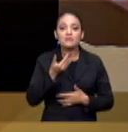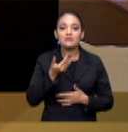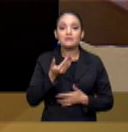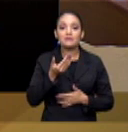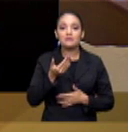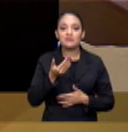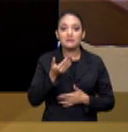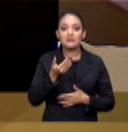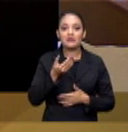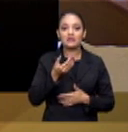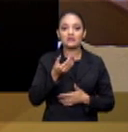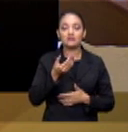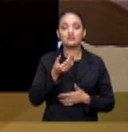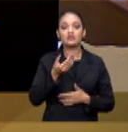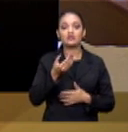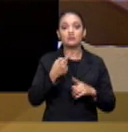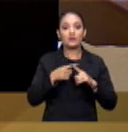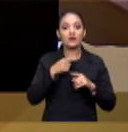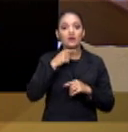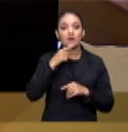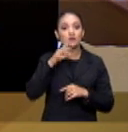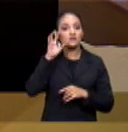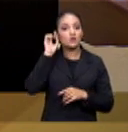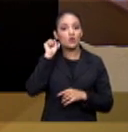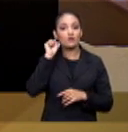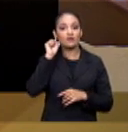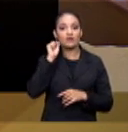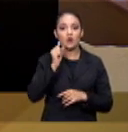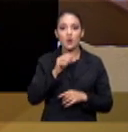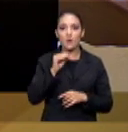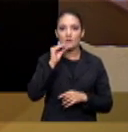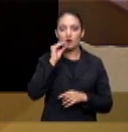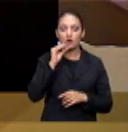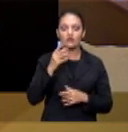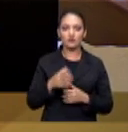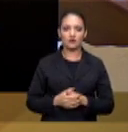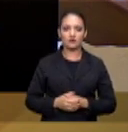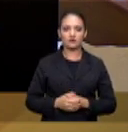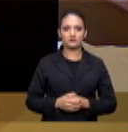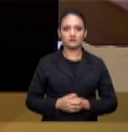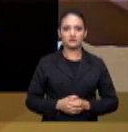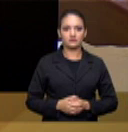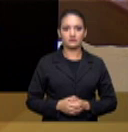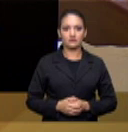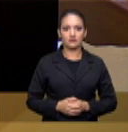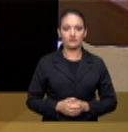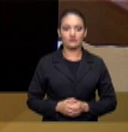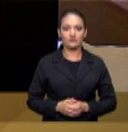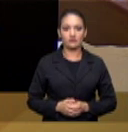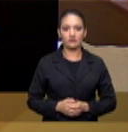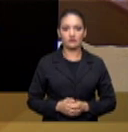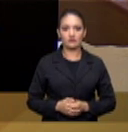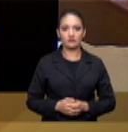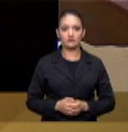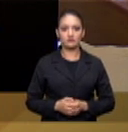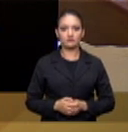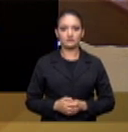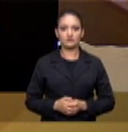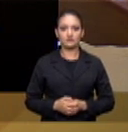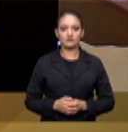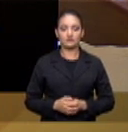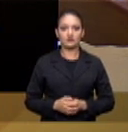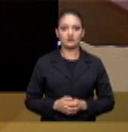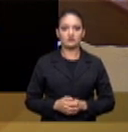aumenta um pouquinho o seu som. É que aqui no microfone não sou eu que controlo. É aqui do